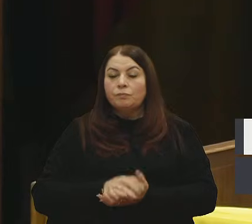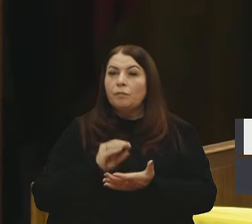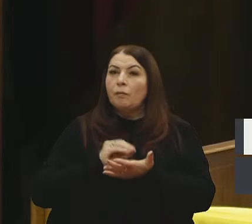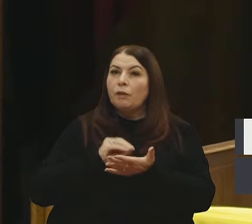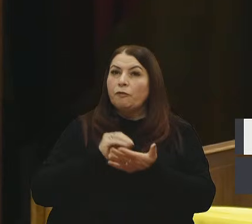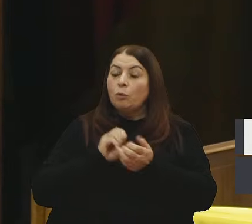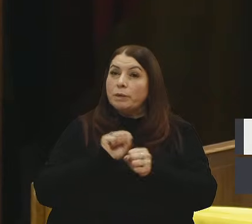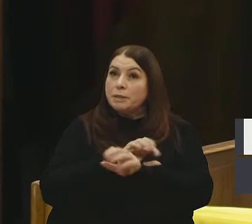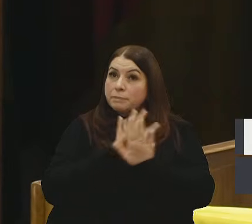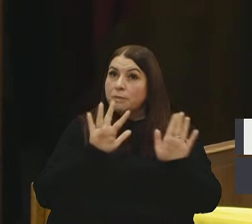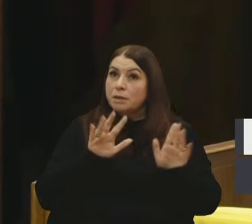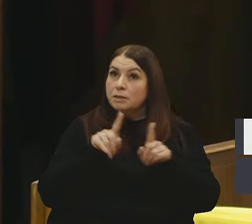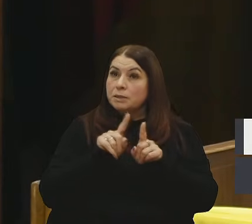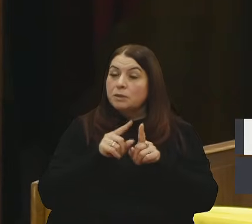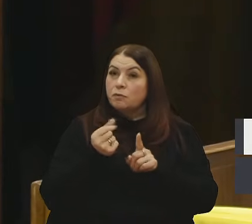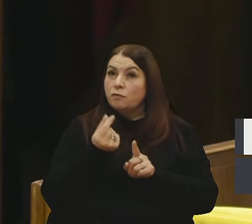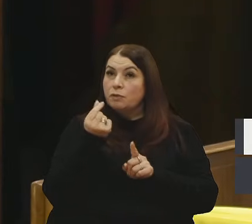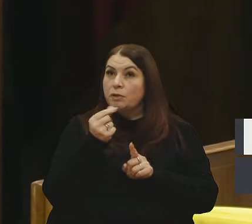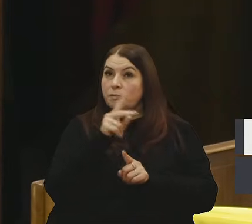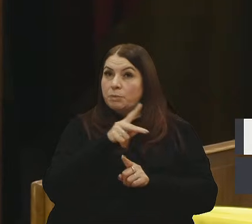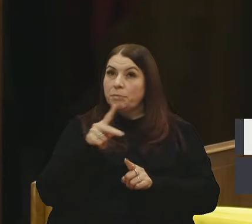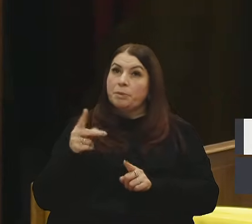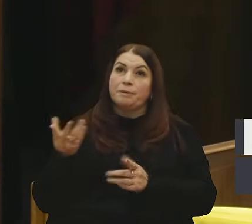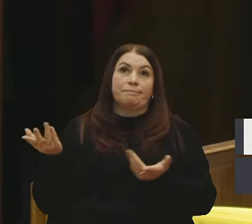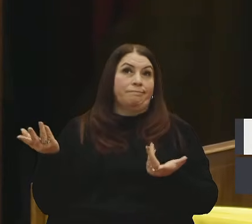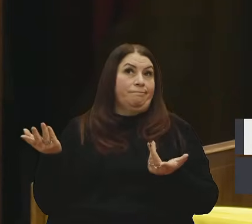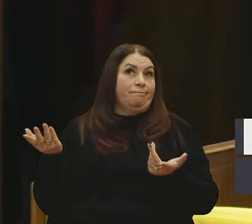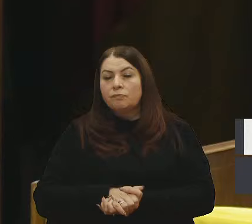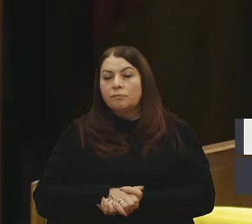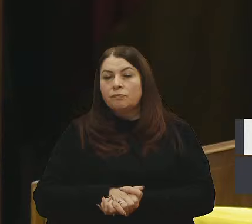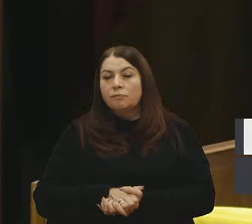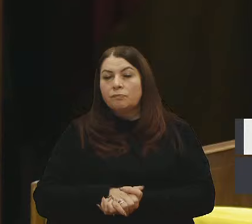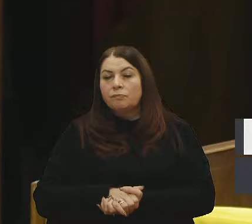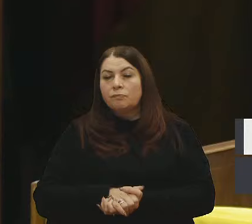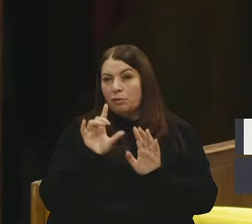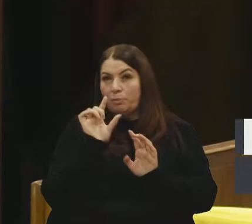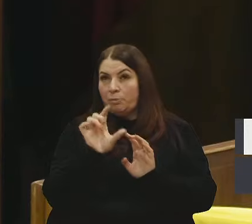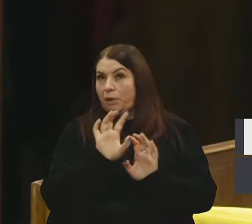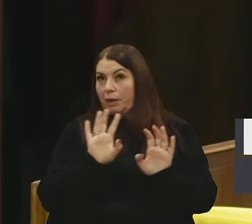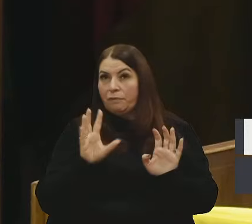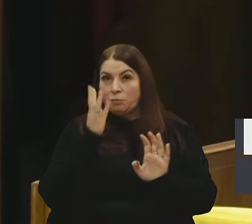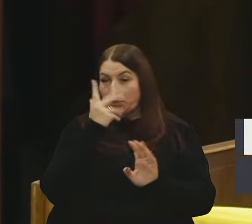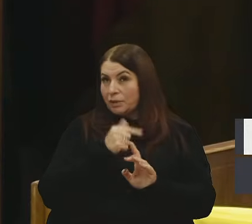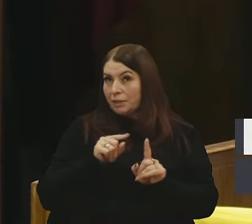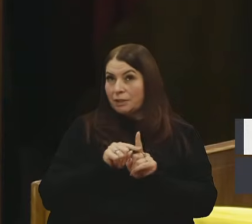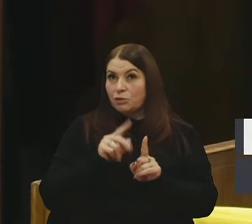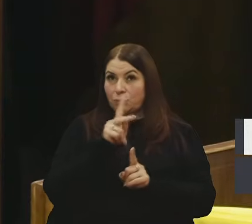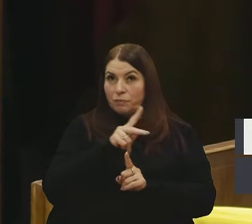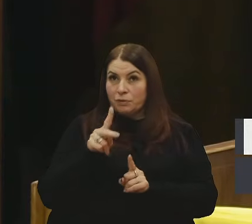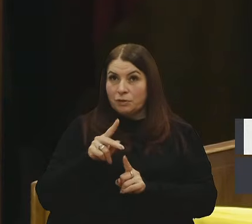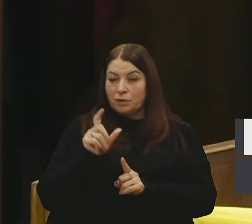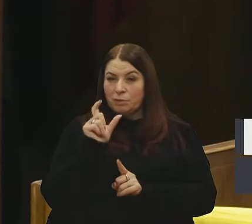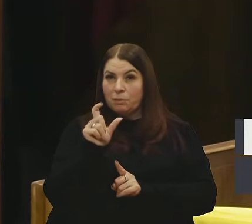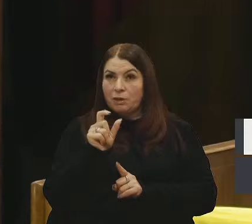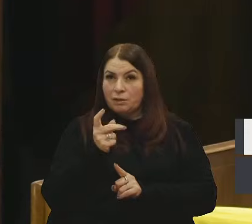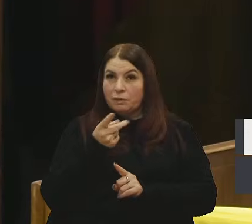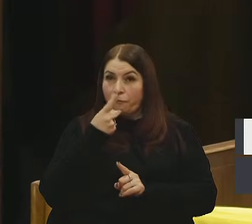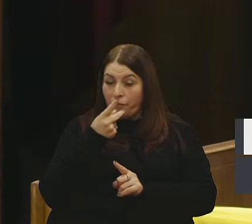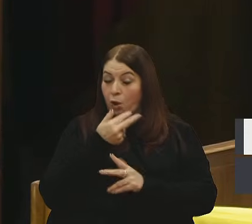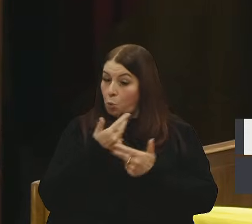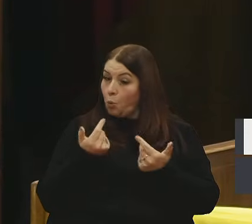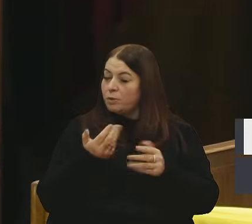de transparência quanto ao valor da PPP. Isso aqui dá para falar um monte. Eu tinha um professor que dizia as palavras dizem coisas.